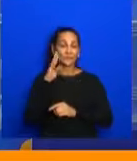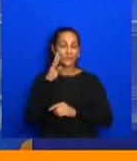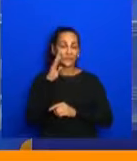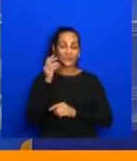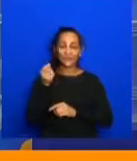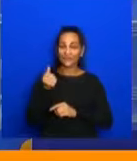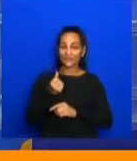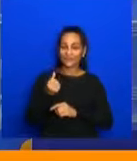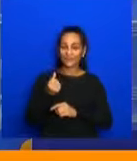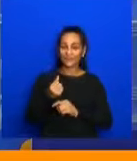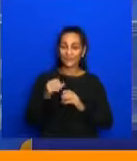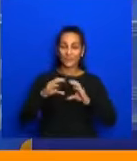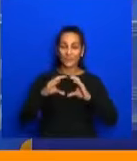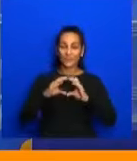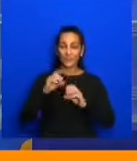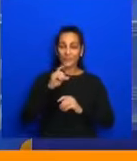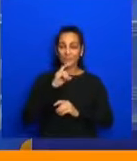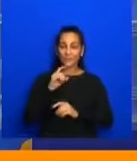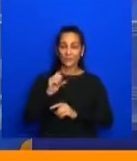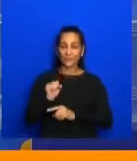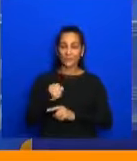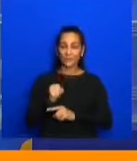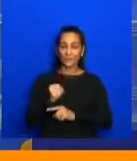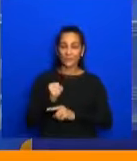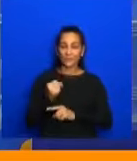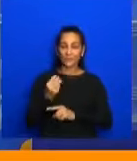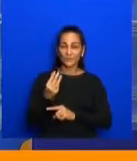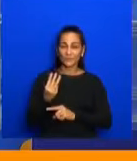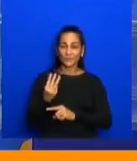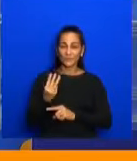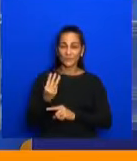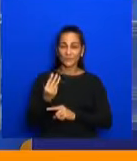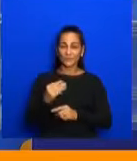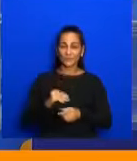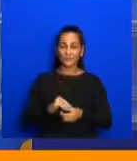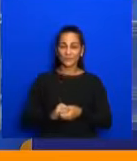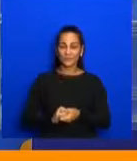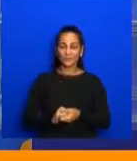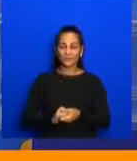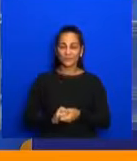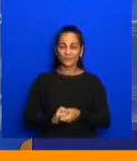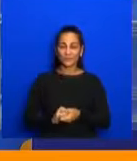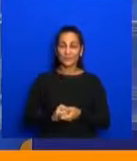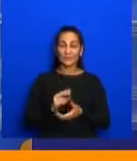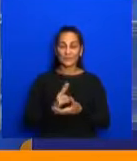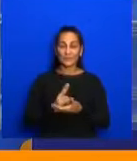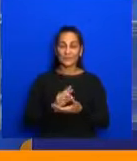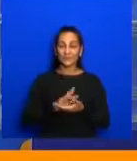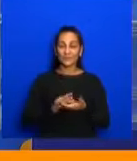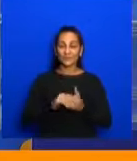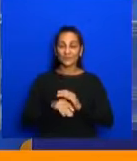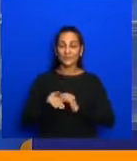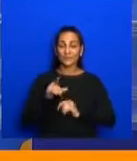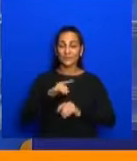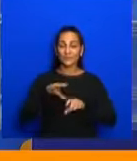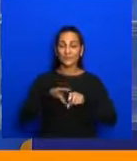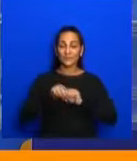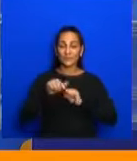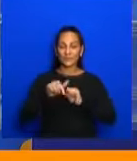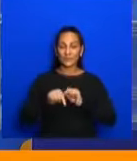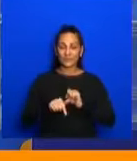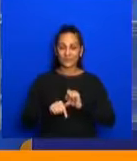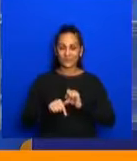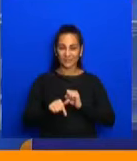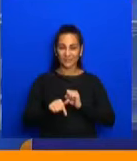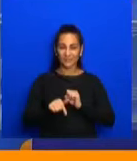quartas e sextas. Bola verde 83. Verde 83. Na sequência da Loto Maria tem